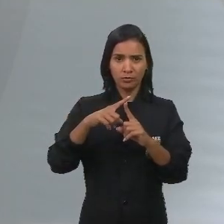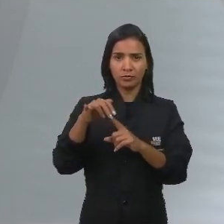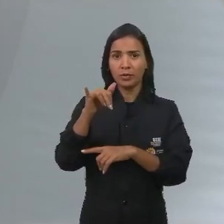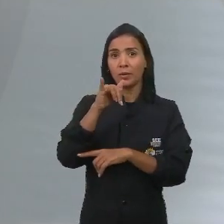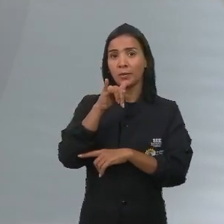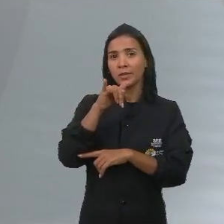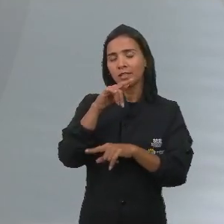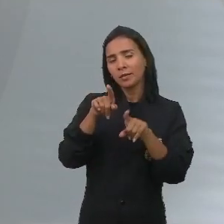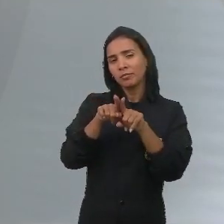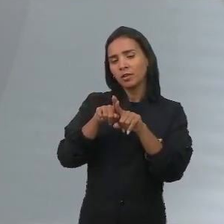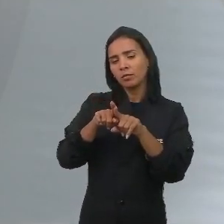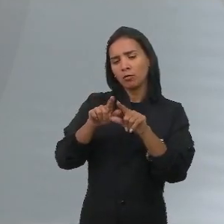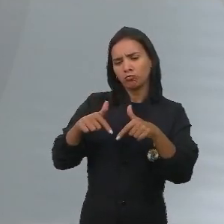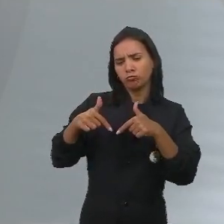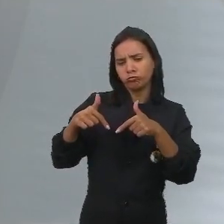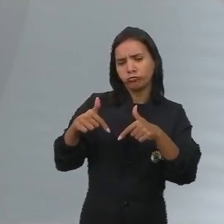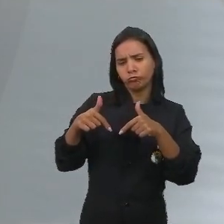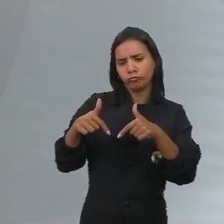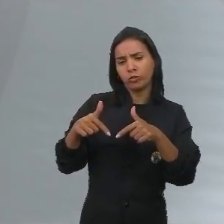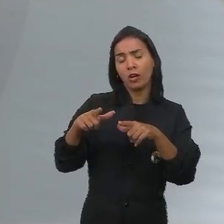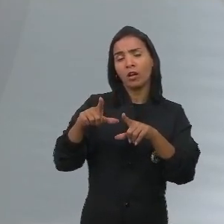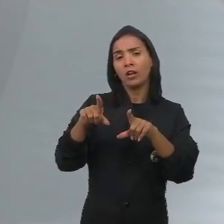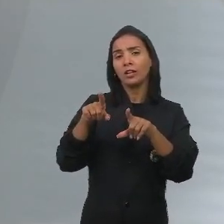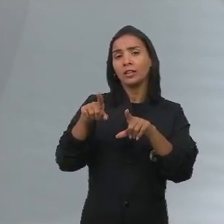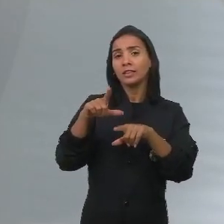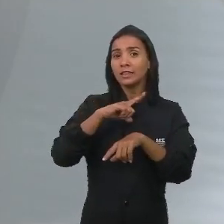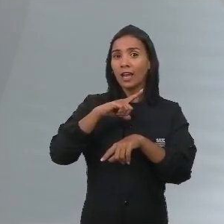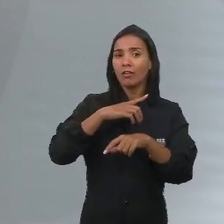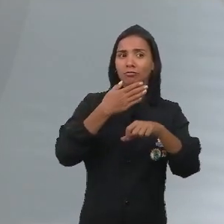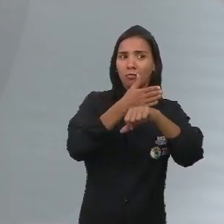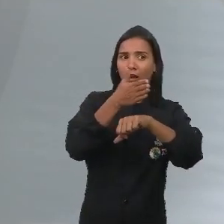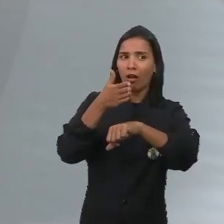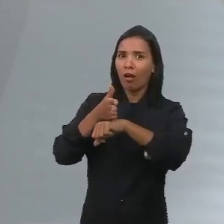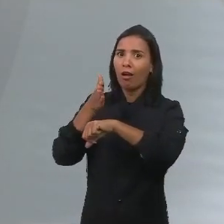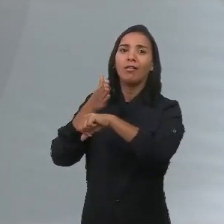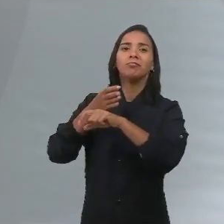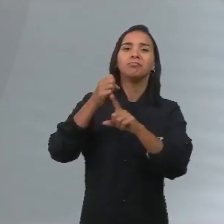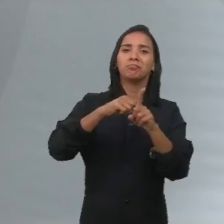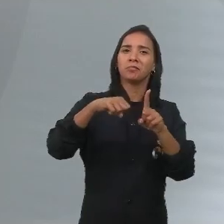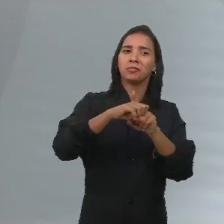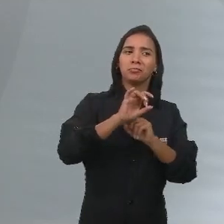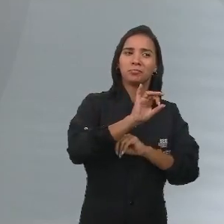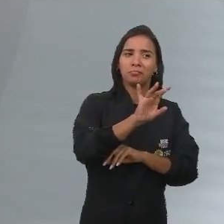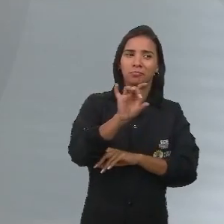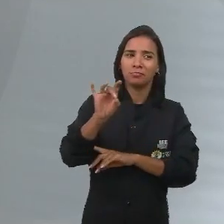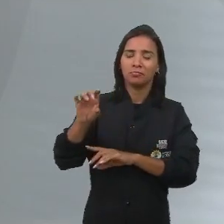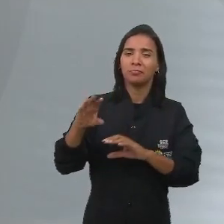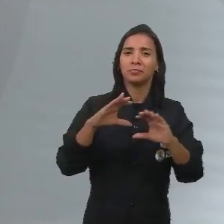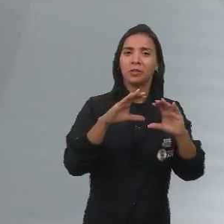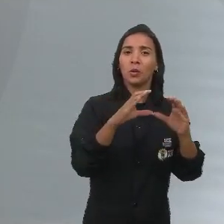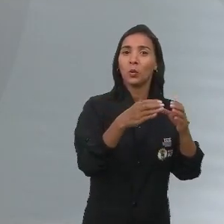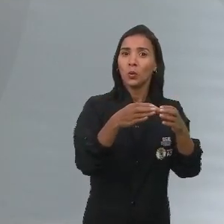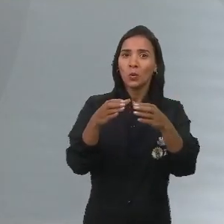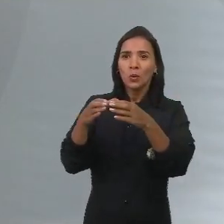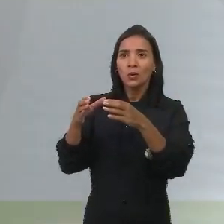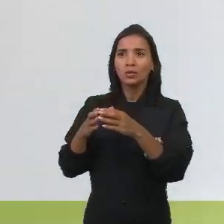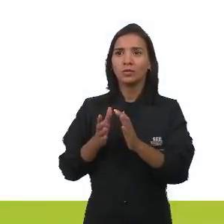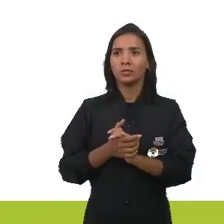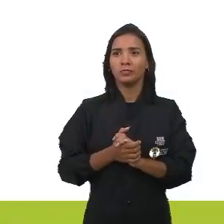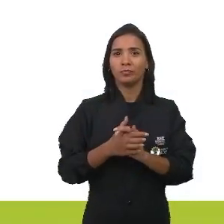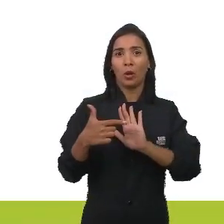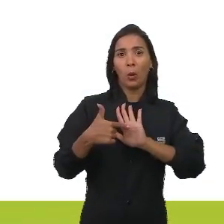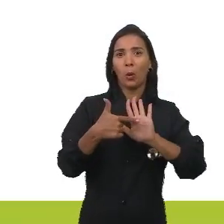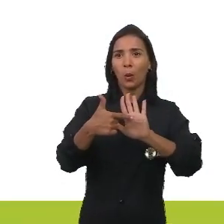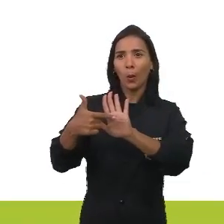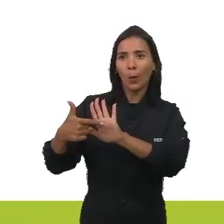competitivo tem a sua vertente sua vertente o quê social beleza compreendido estamos aqui ao nosso mapa